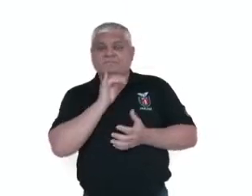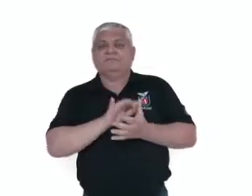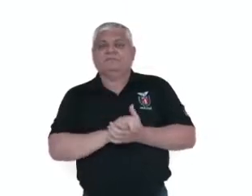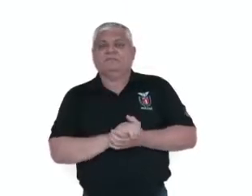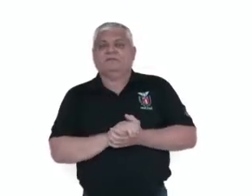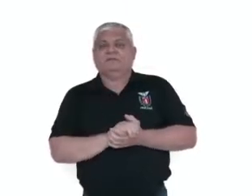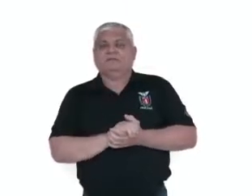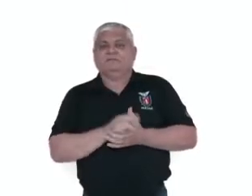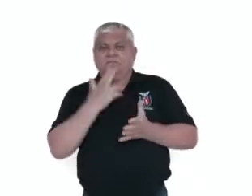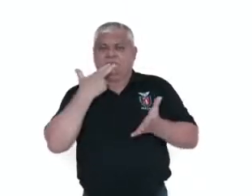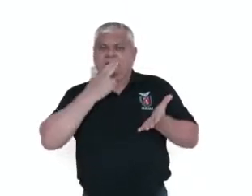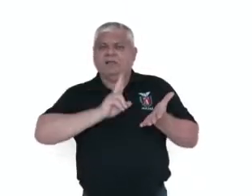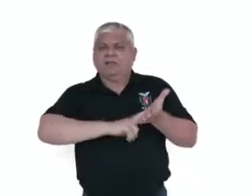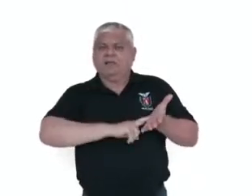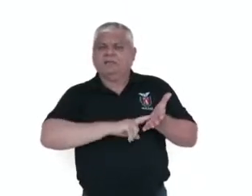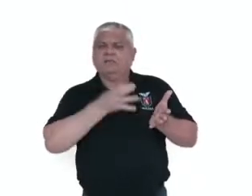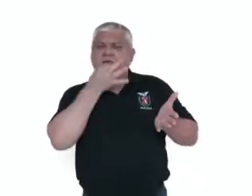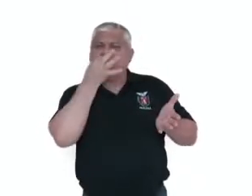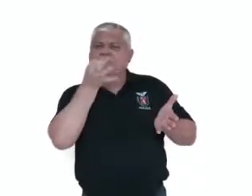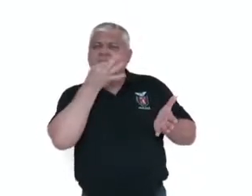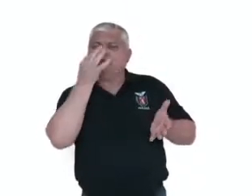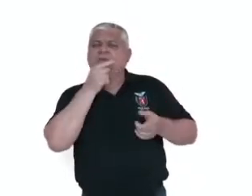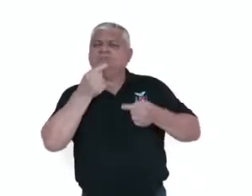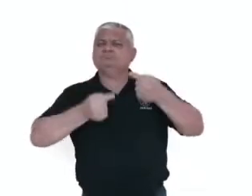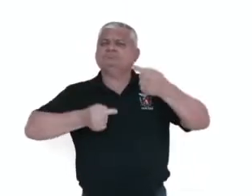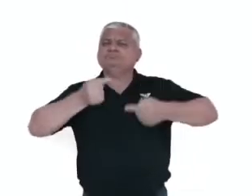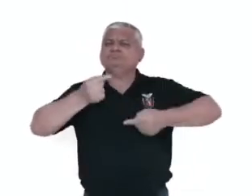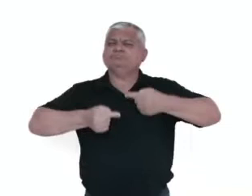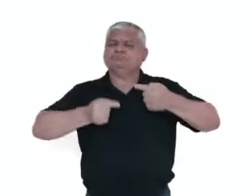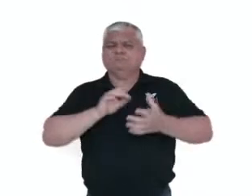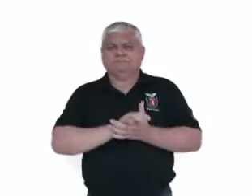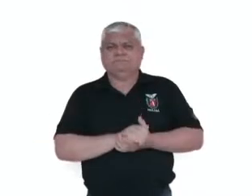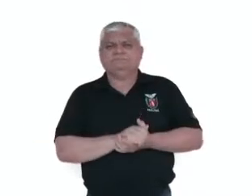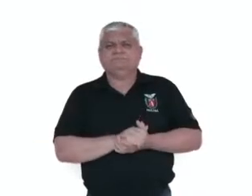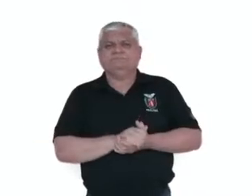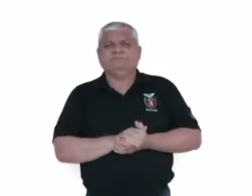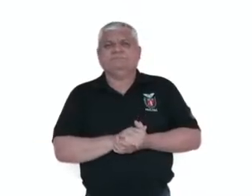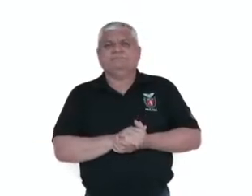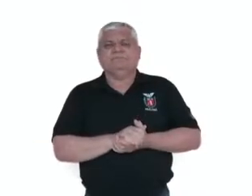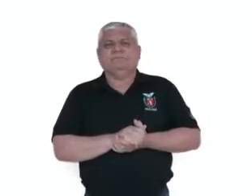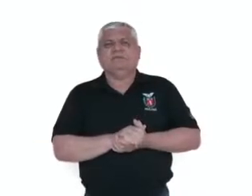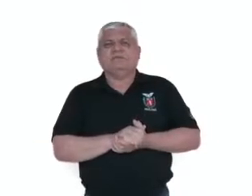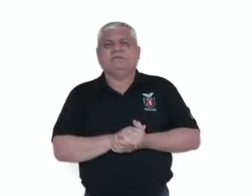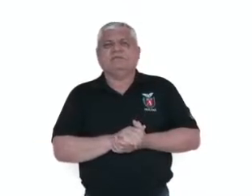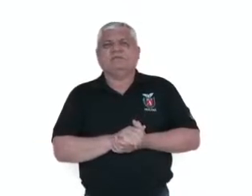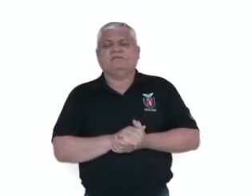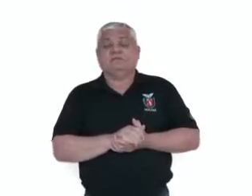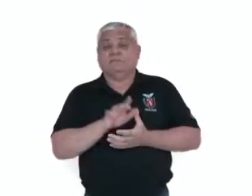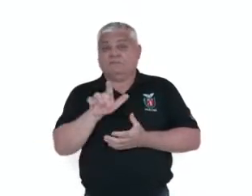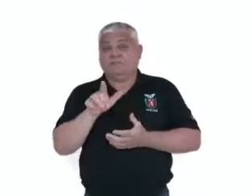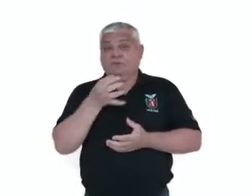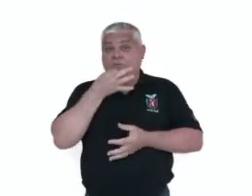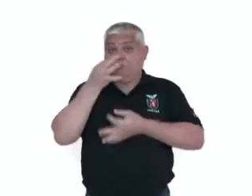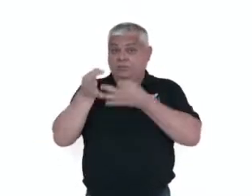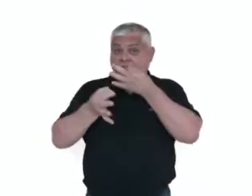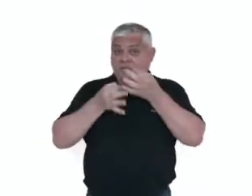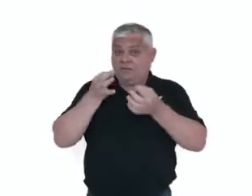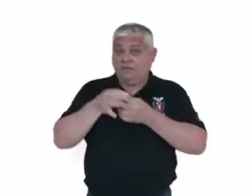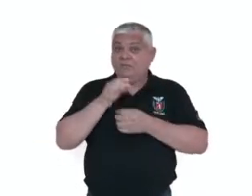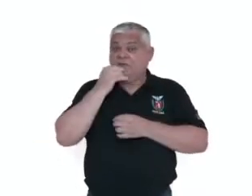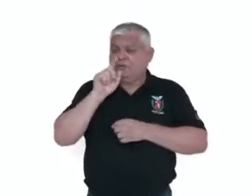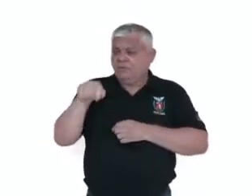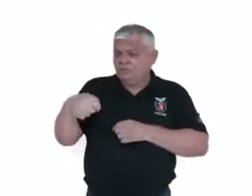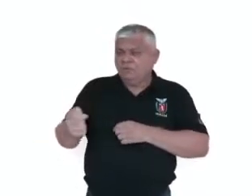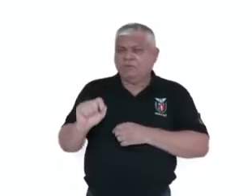de uma carta de opinião que vai discutir sobre isso, né? Então, essa opinião em relação à